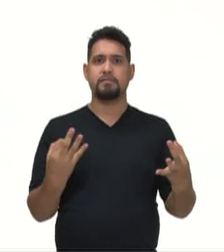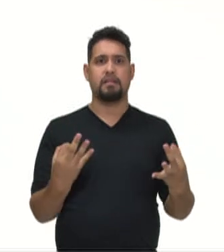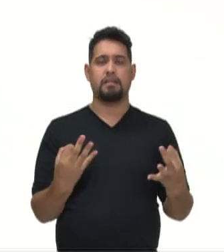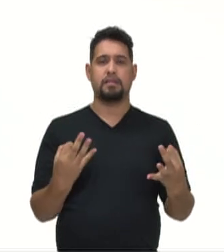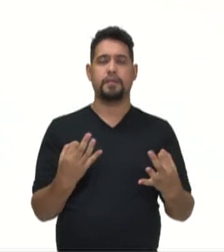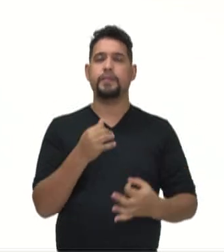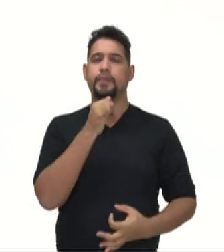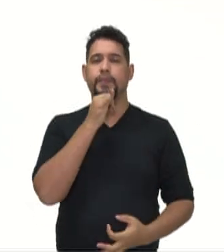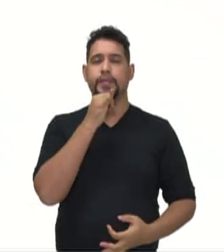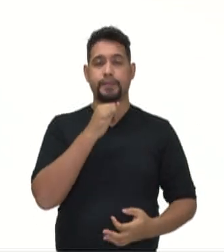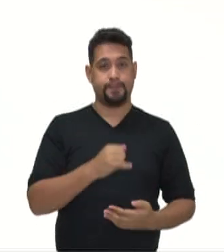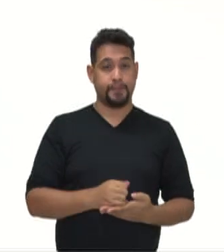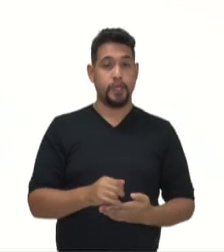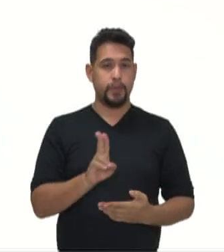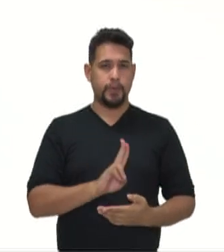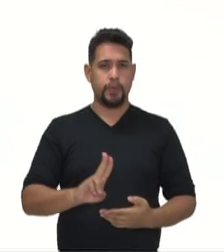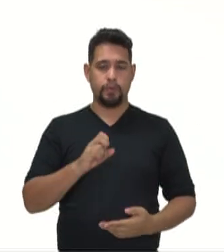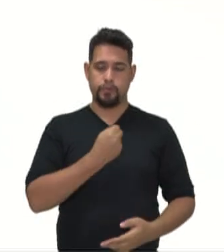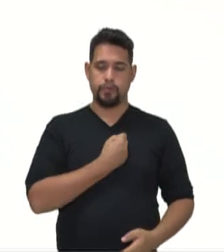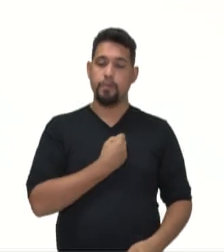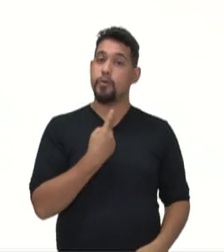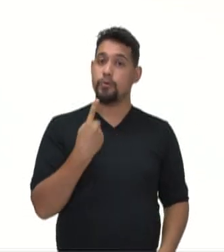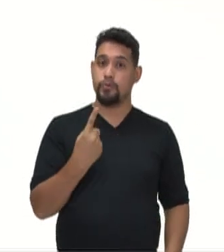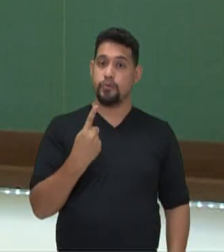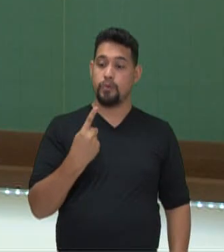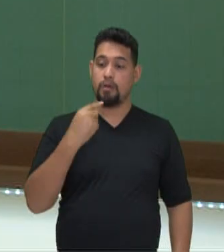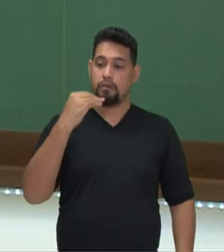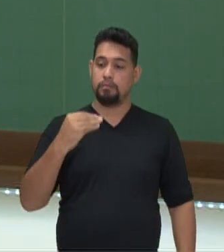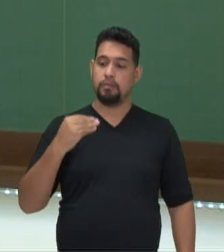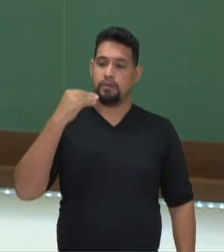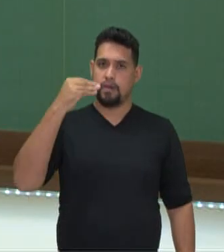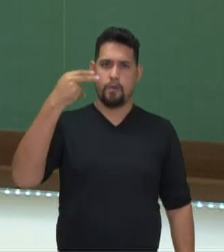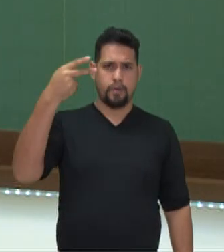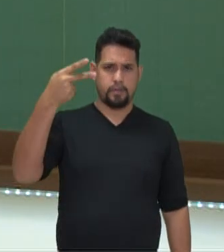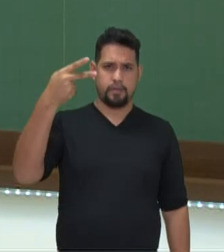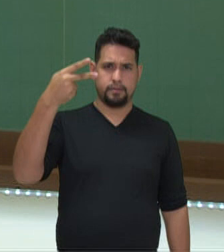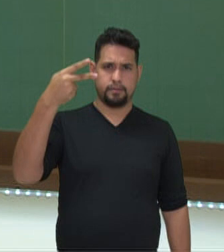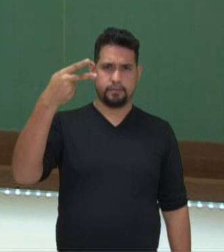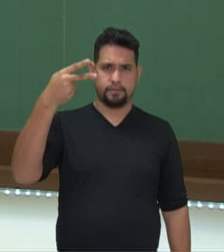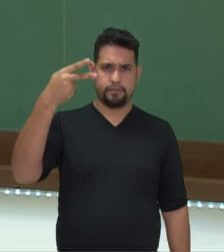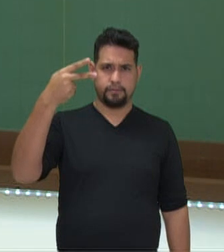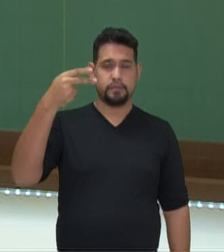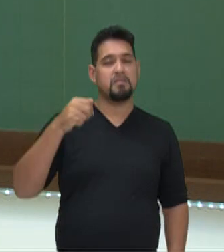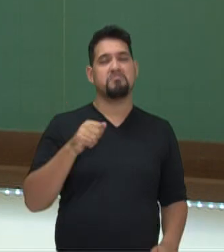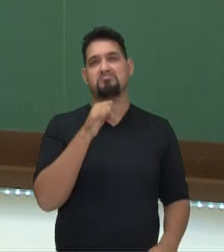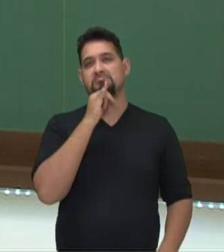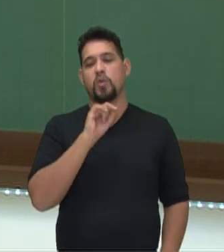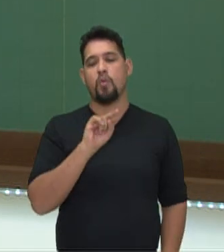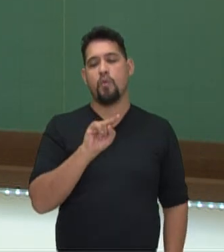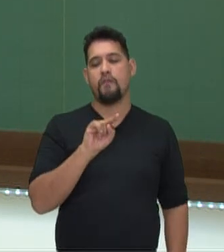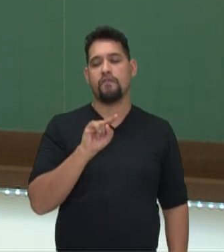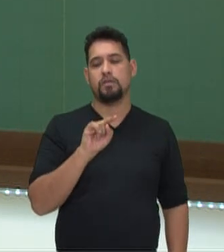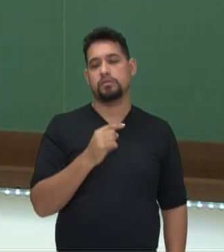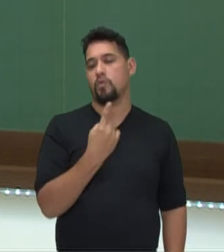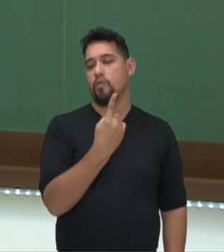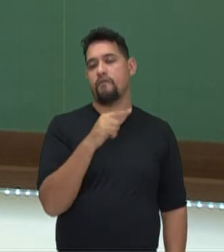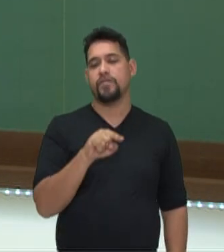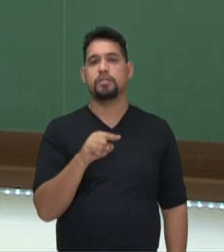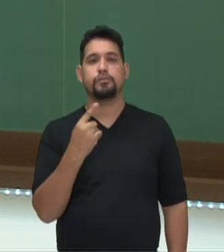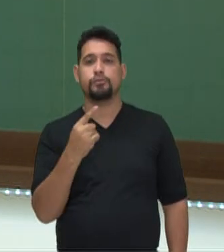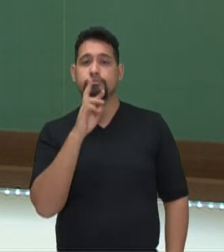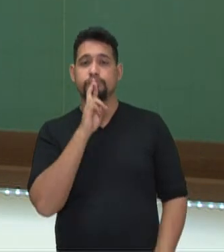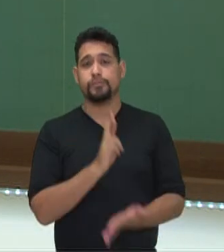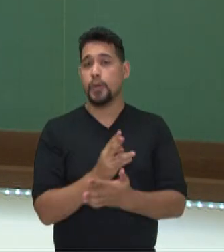seja, se eu pegar o 1 e elevar ao quadrado, se eu for fazer 1 vezes 1, resultado é 1.